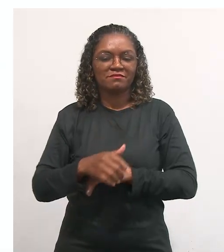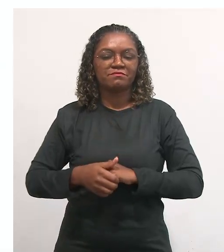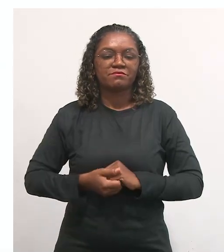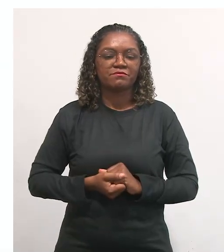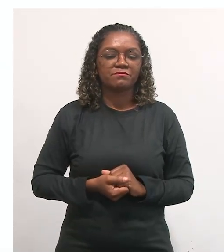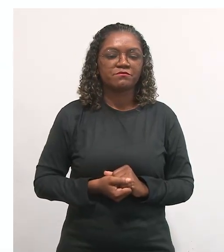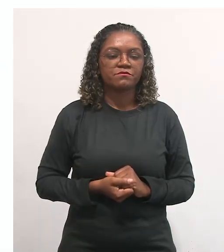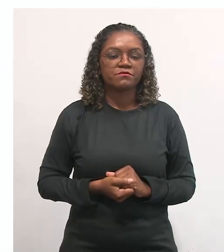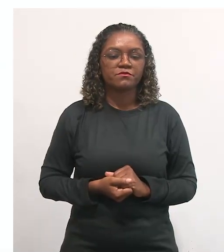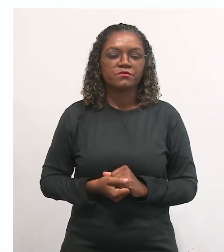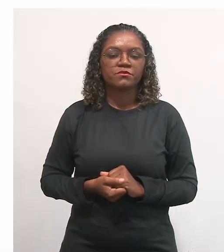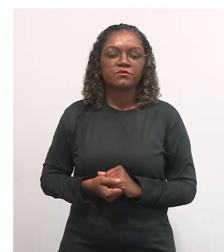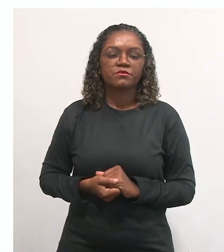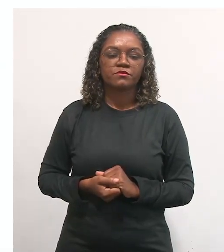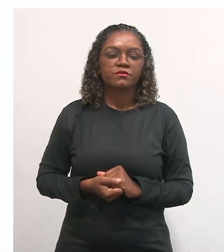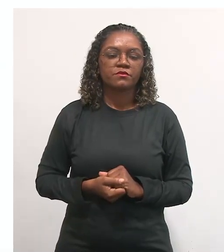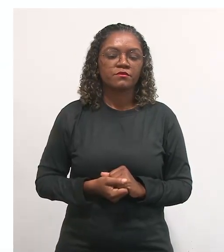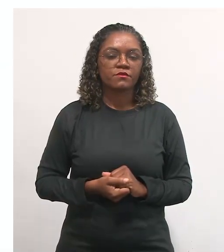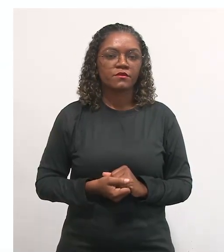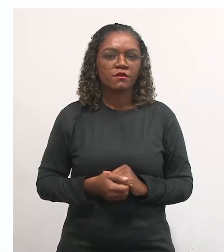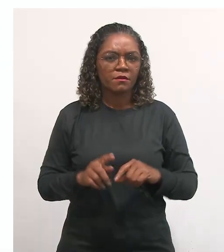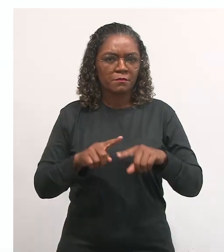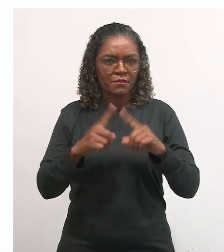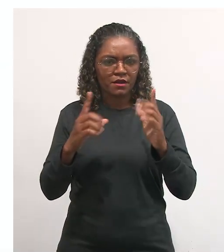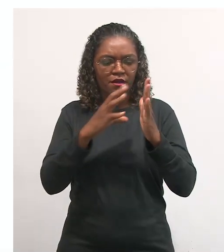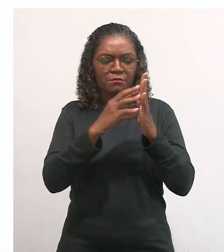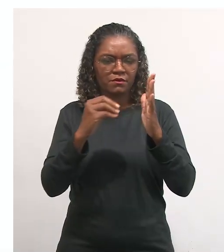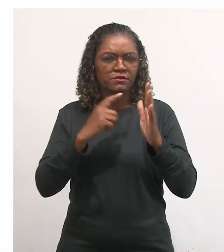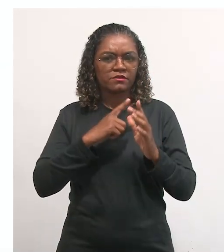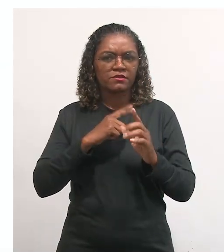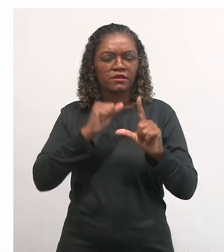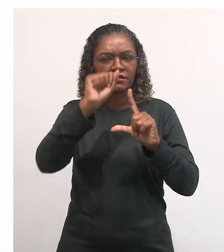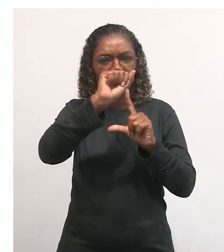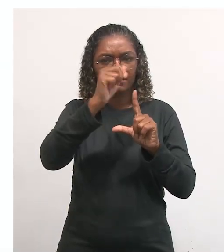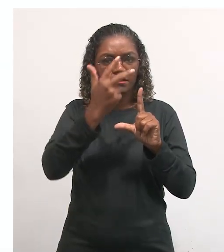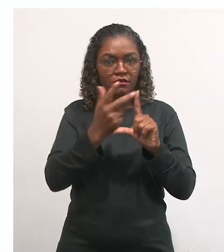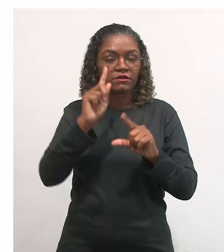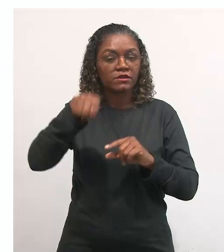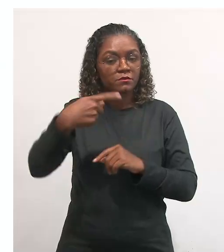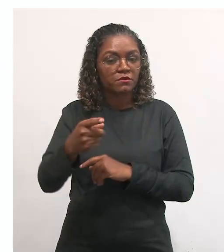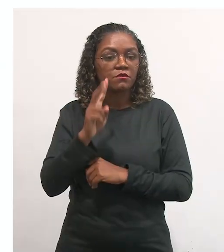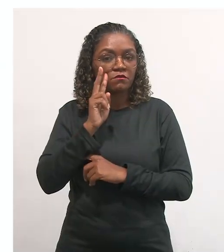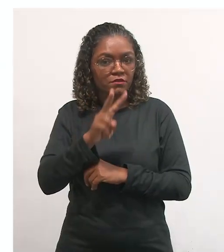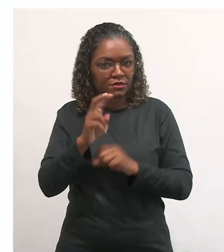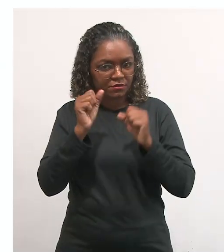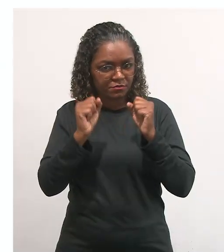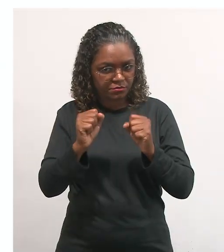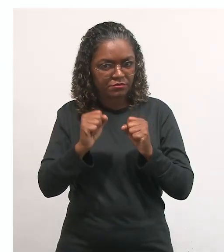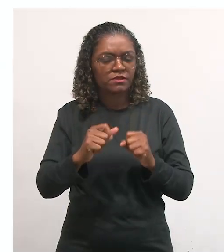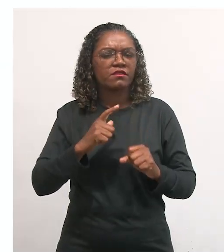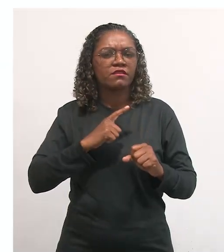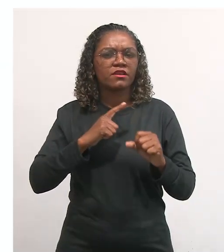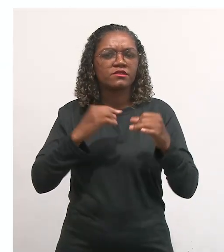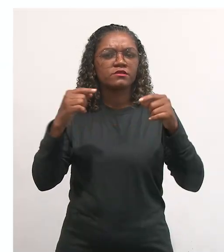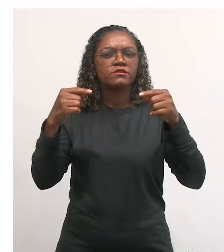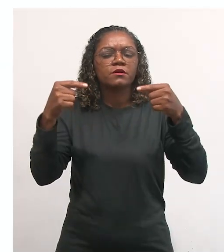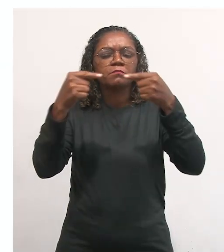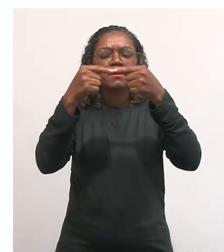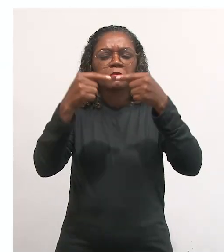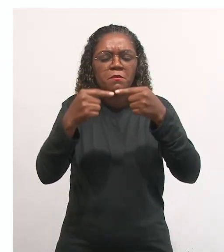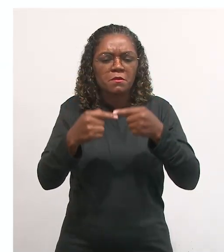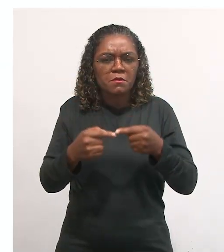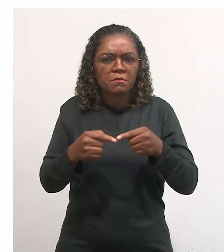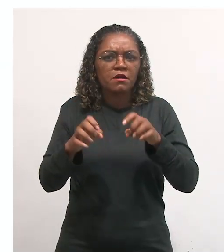da margem inferior tá e vou deixar o modelo para vocês aqui no ambiente virtual vocês vão esse modelo já vai estar com todas as formatações